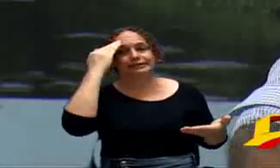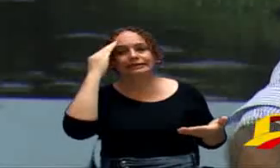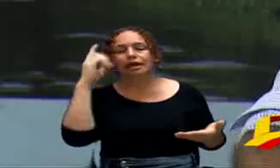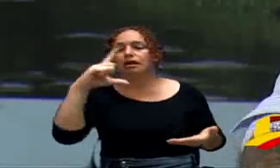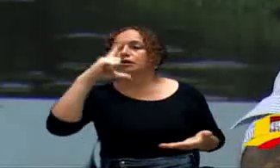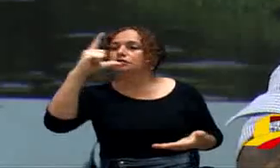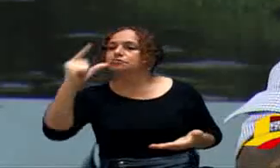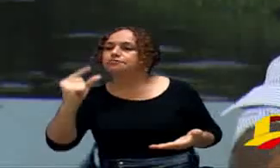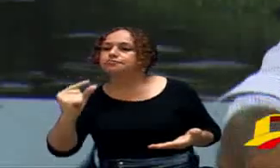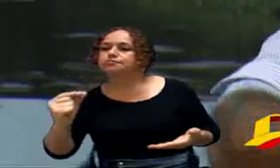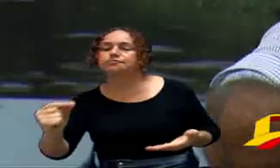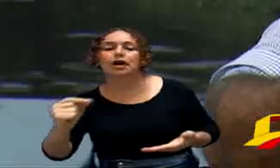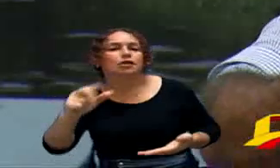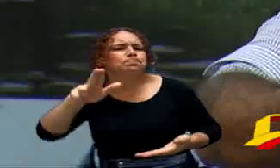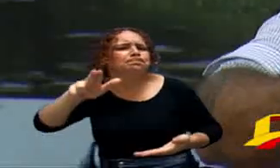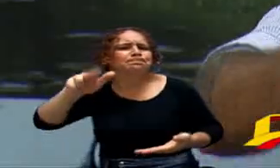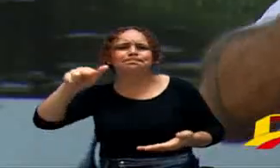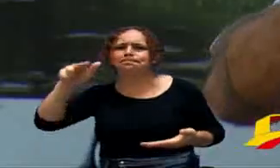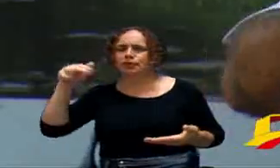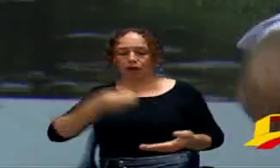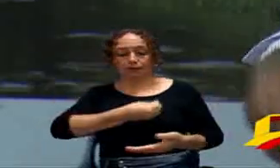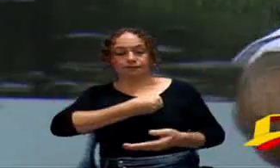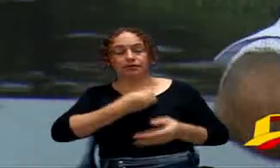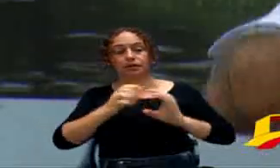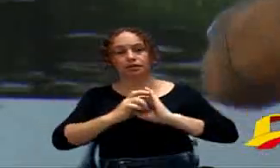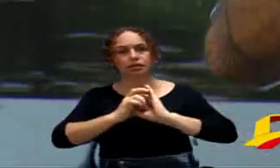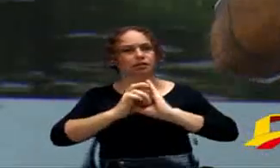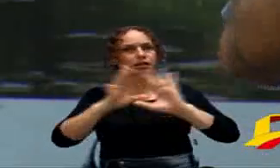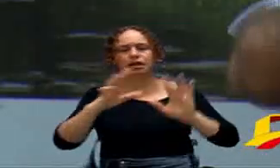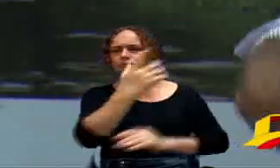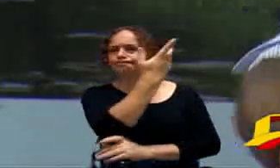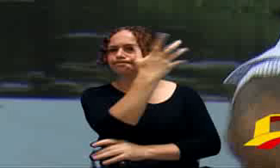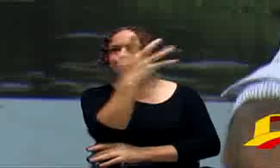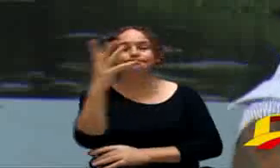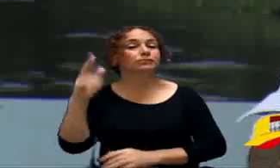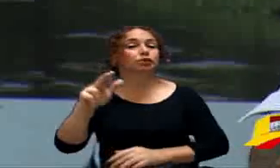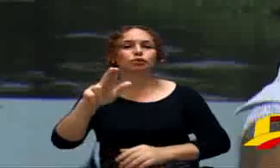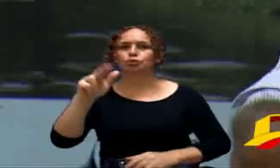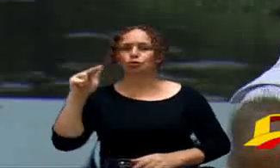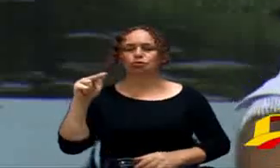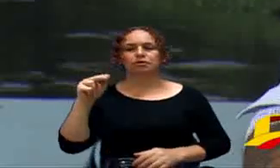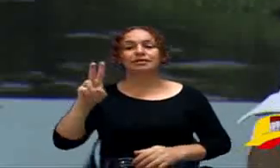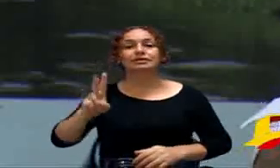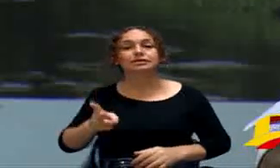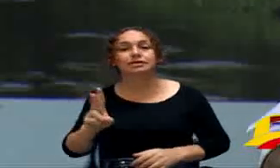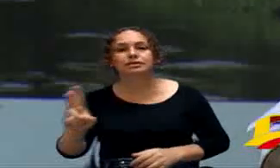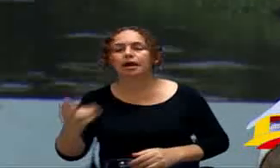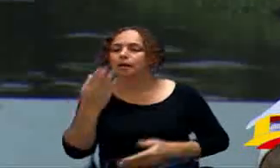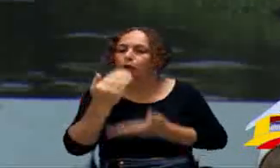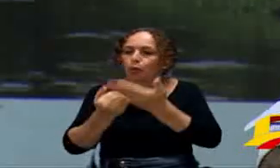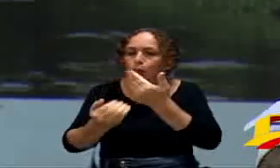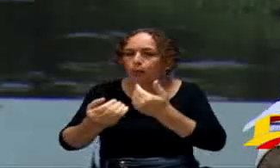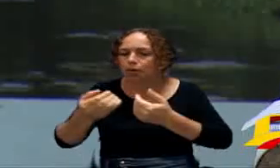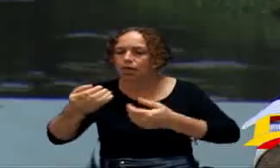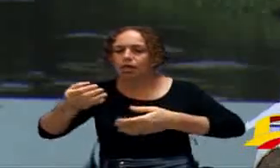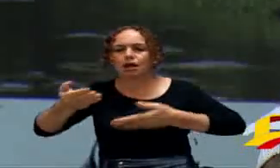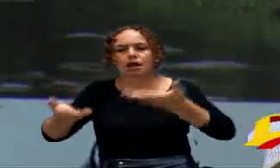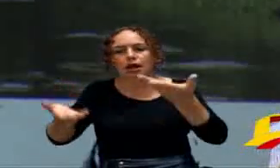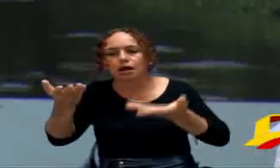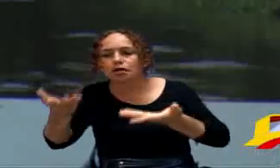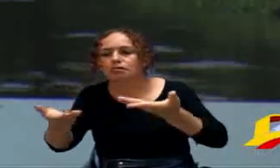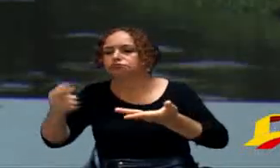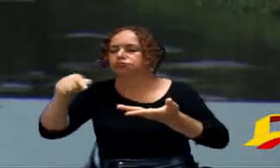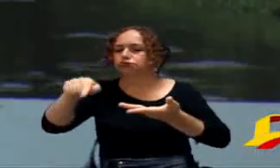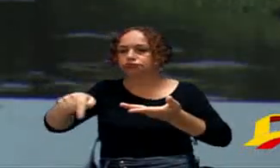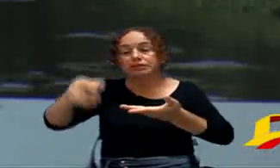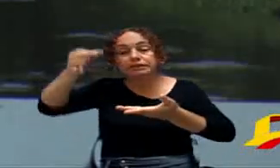natureza, nunca viveu solto, a alimentação sempre foi condicionada, a alimentação sempre muito balanceada e controlada. E esse é o